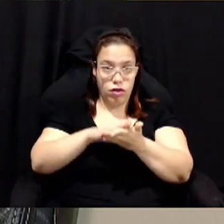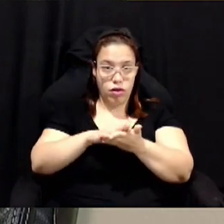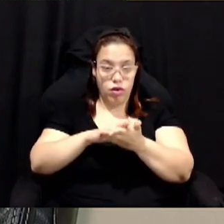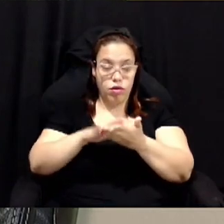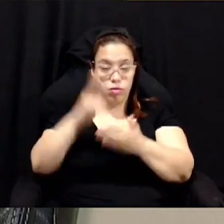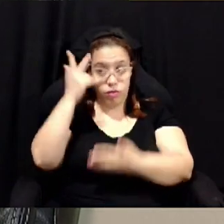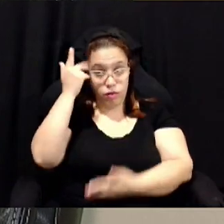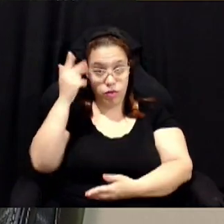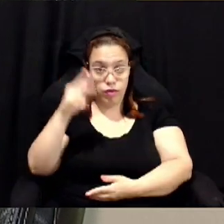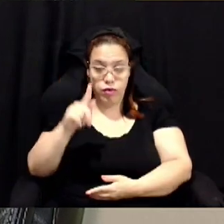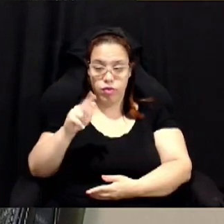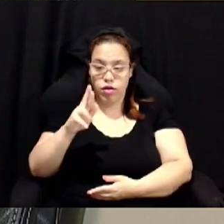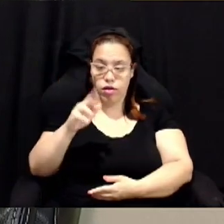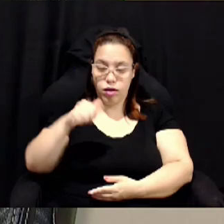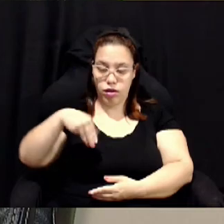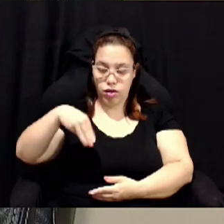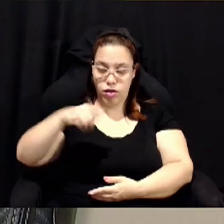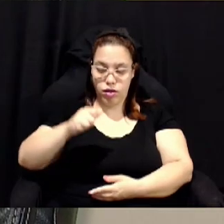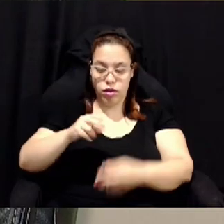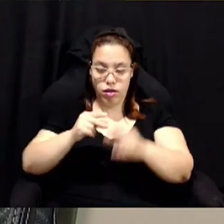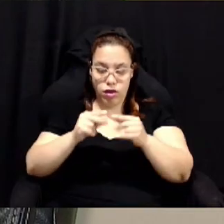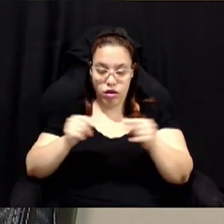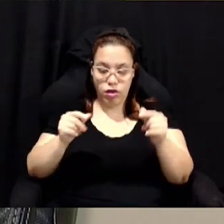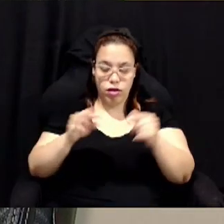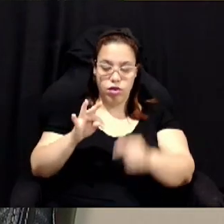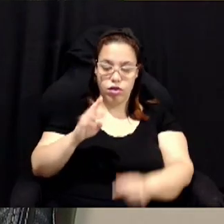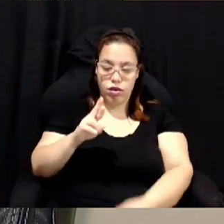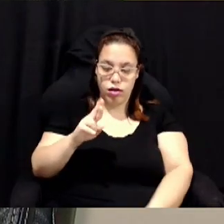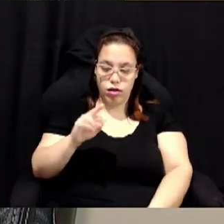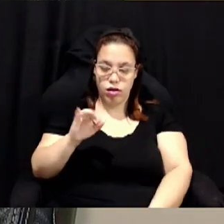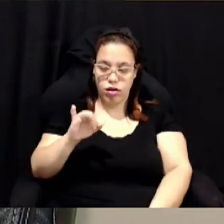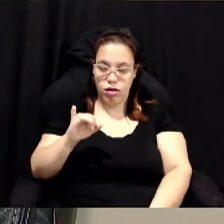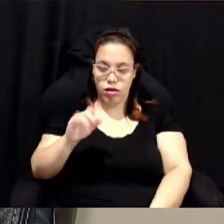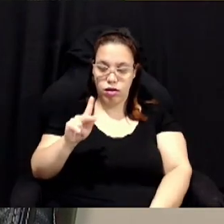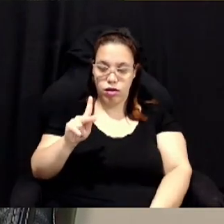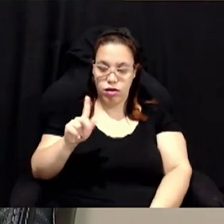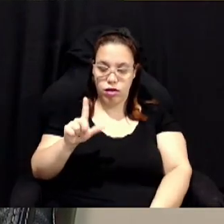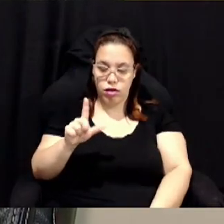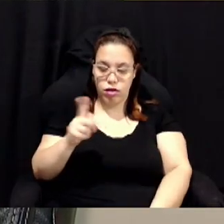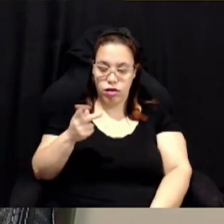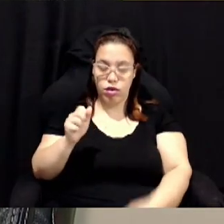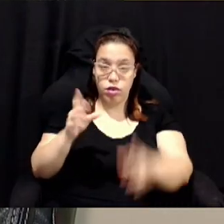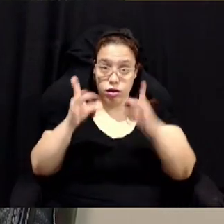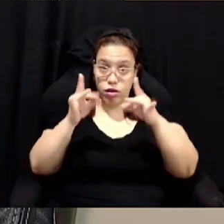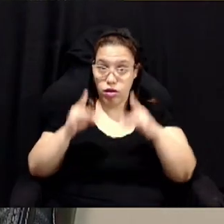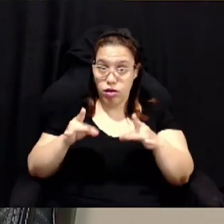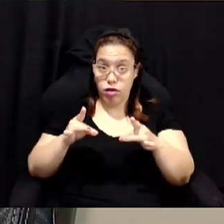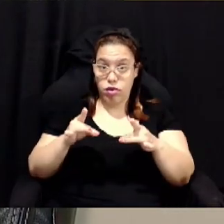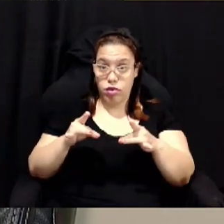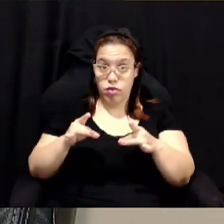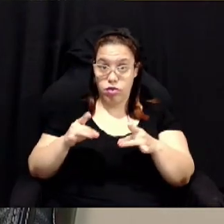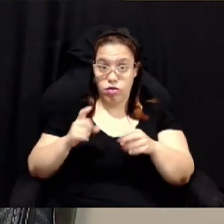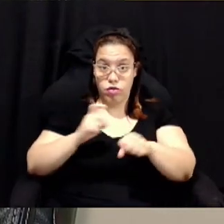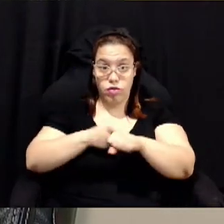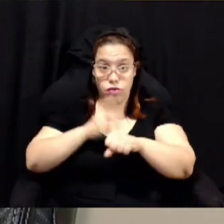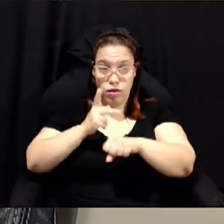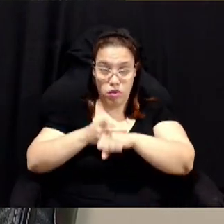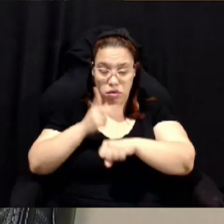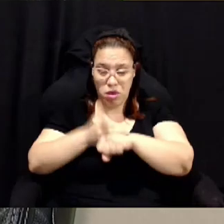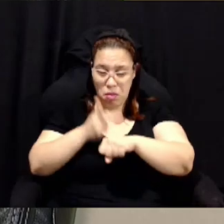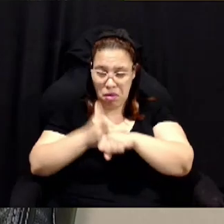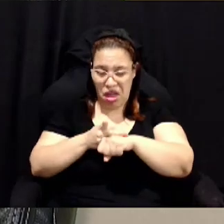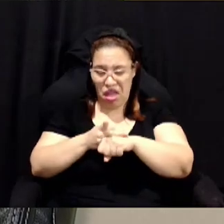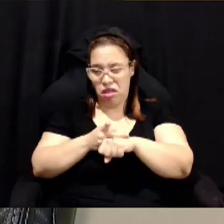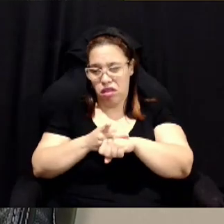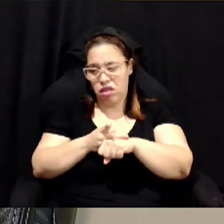grama, estradas de terra, trilhas específicas para isso, que não seja lugar muito duro, que não tenha muita pedra, que possa machucar,